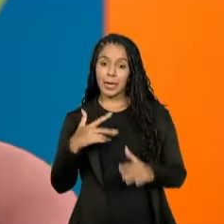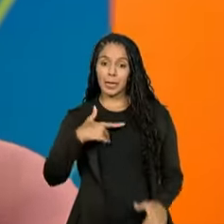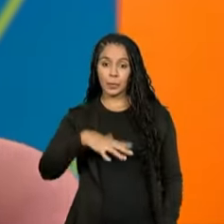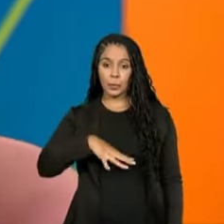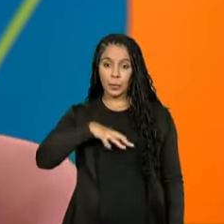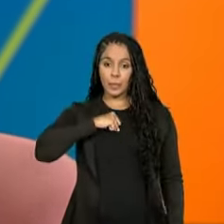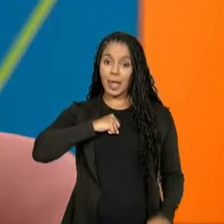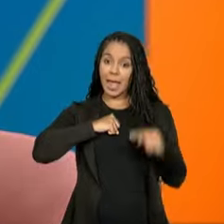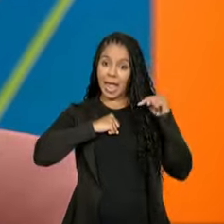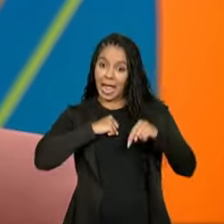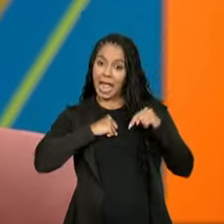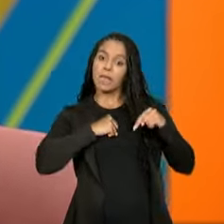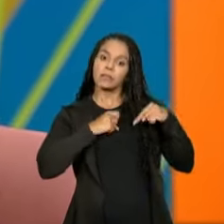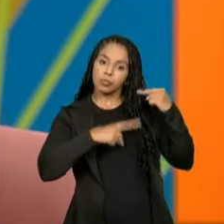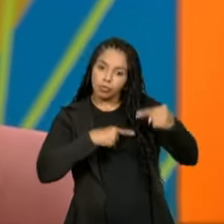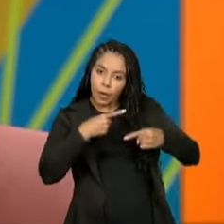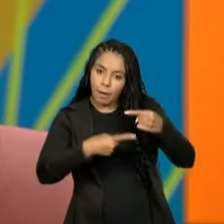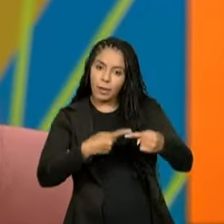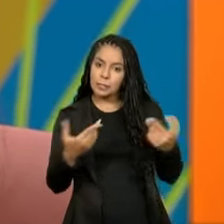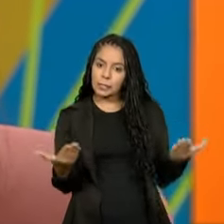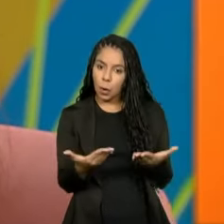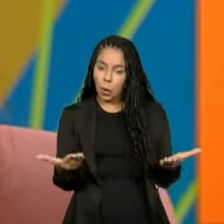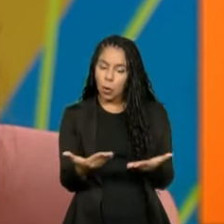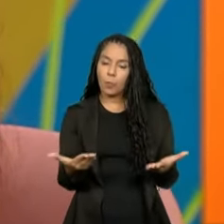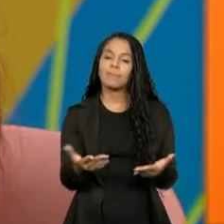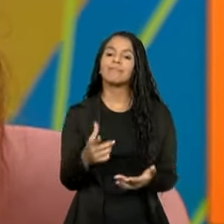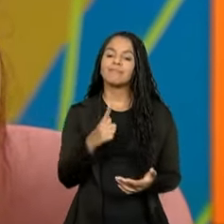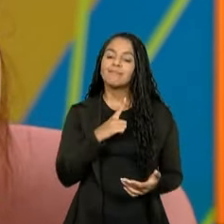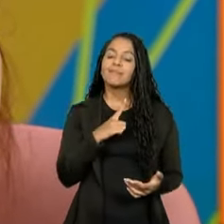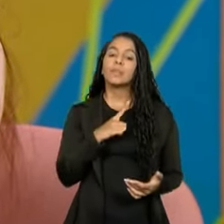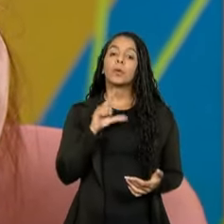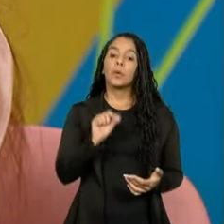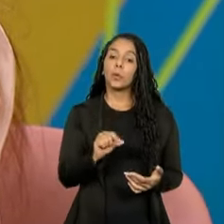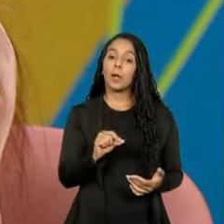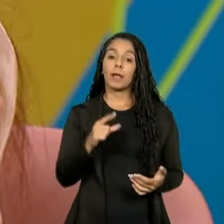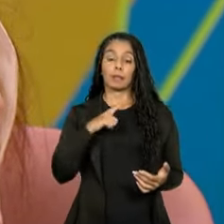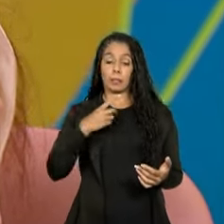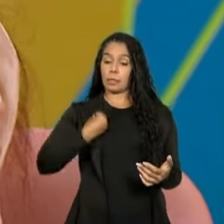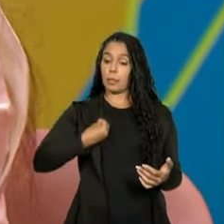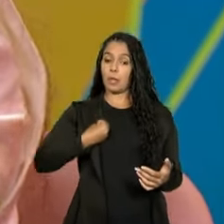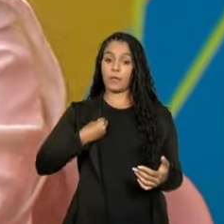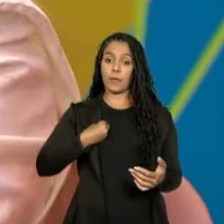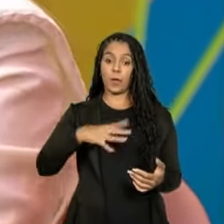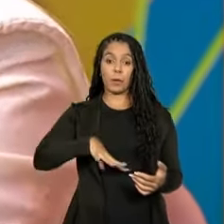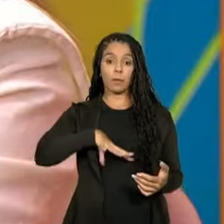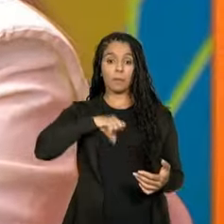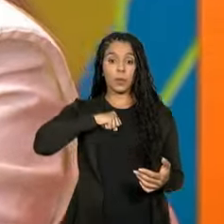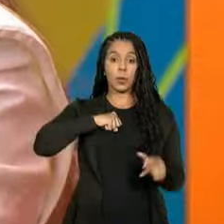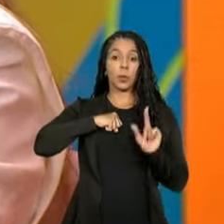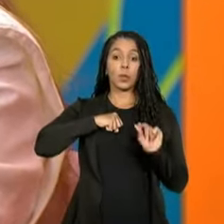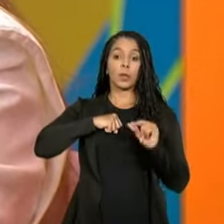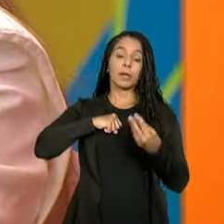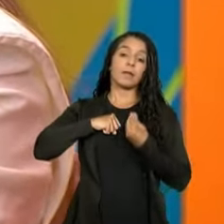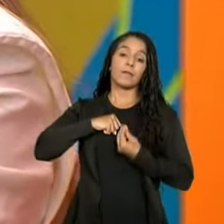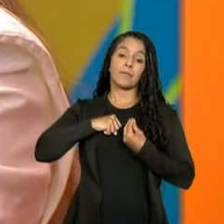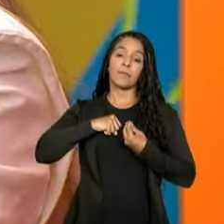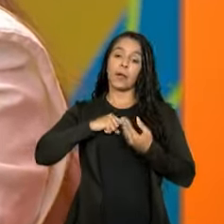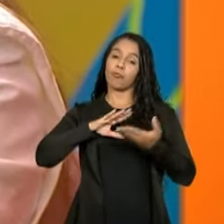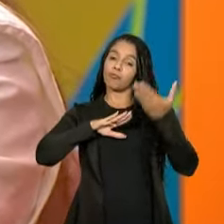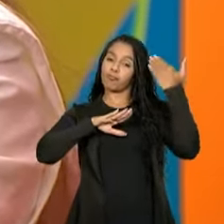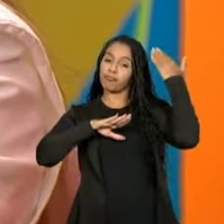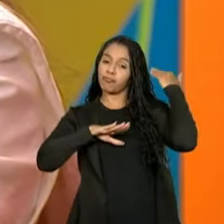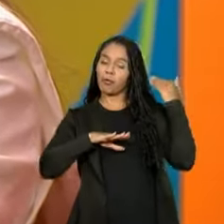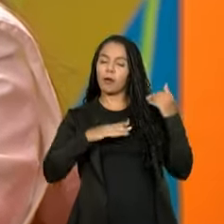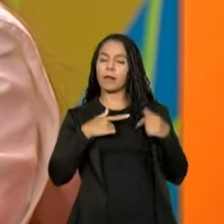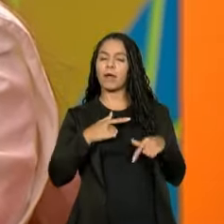essa geração atual está passando pelo período menopausal, o que a gente viveu na fase obstétrica